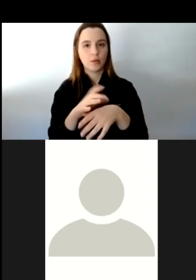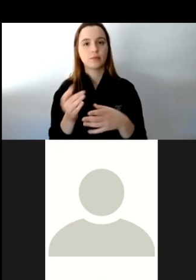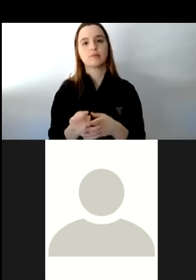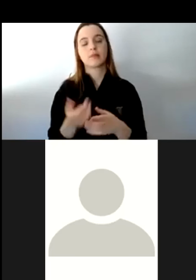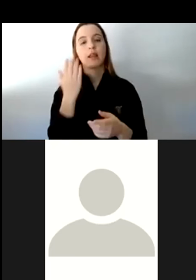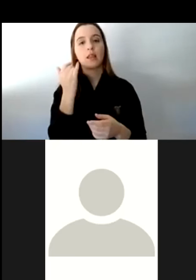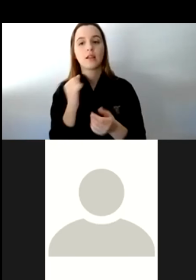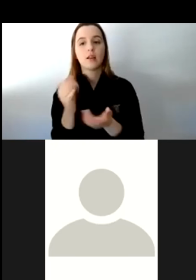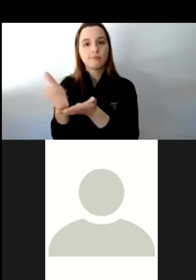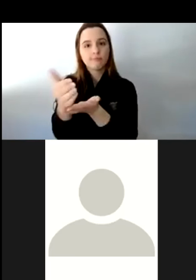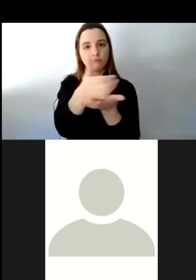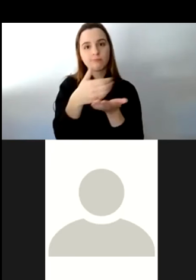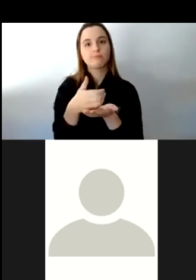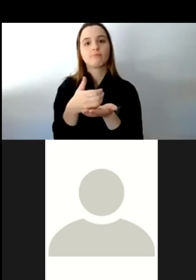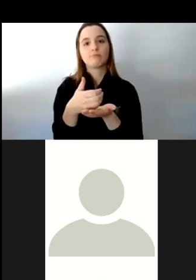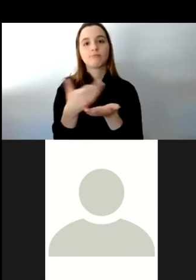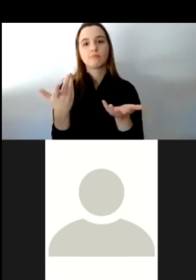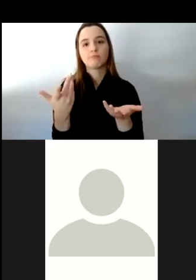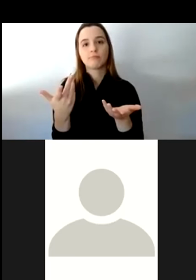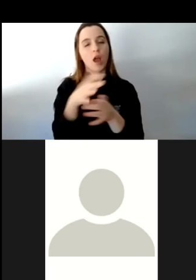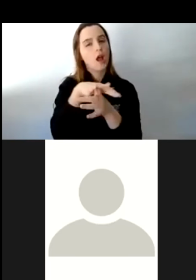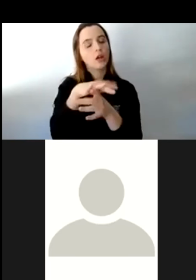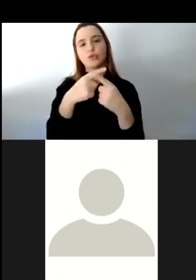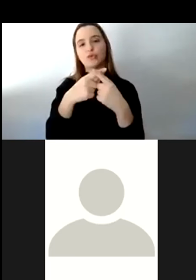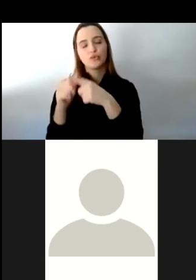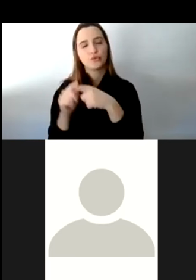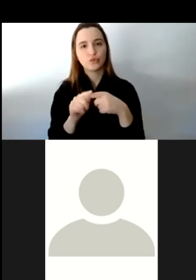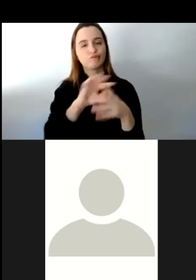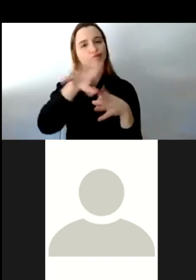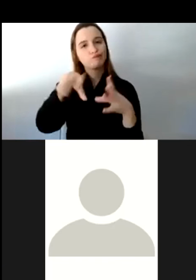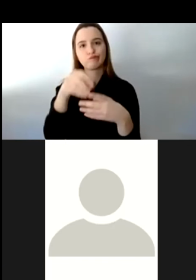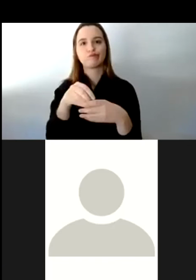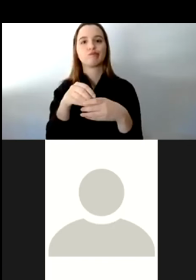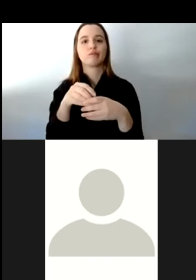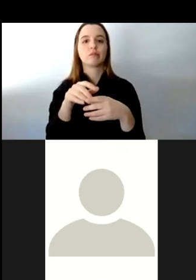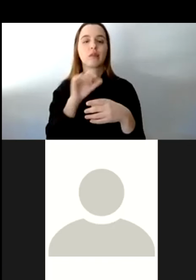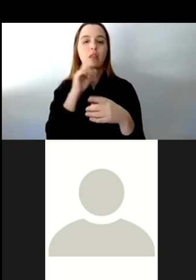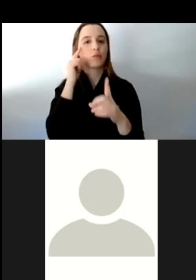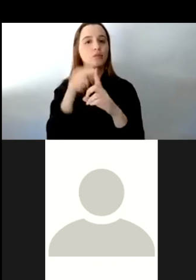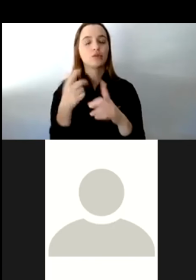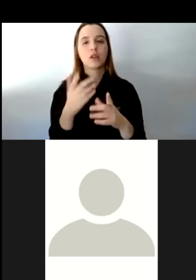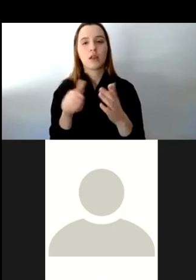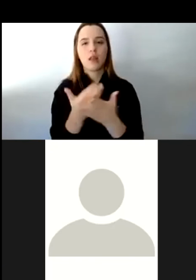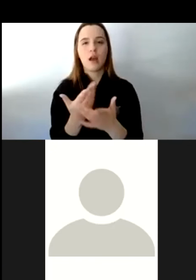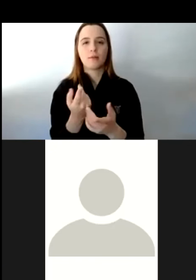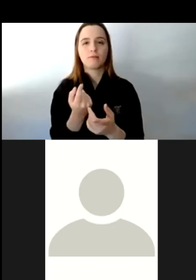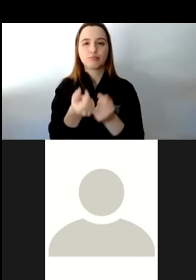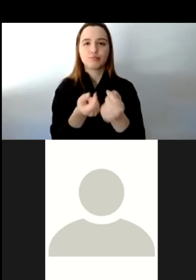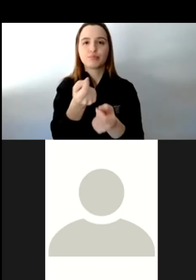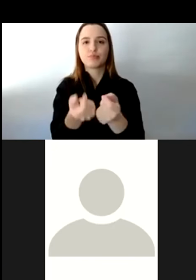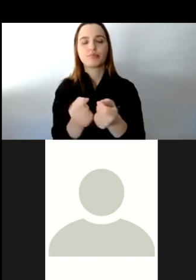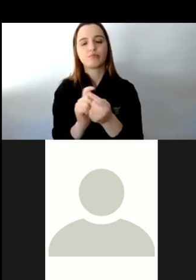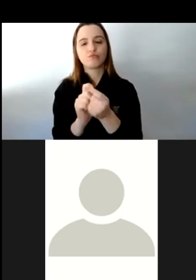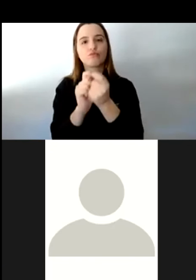os contributos e competências de diversos setores relevantes de forma a provocar, de forma progressiva,